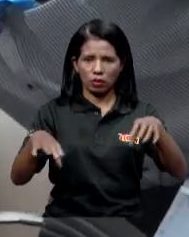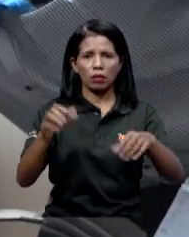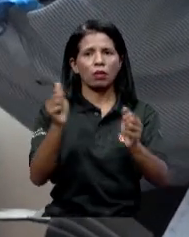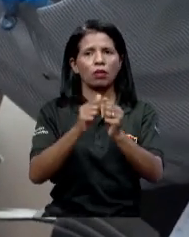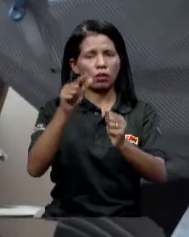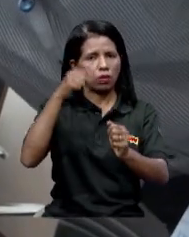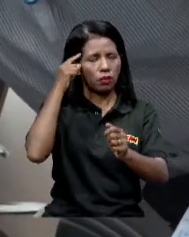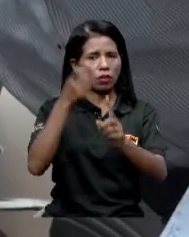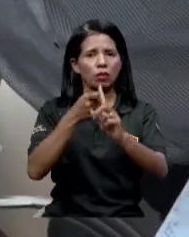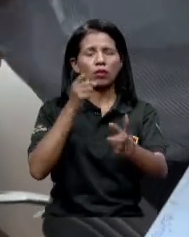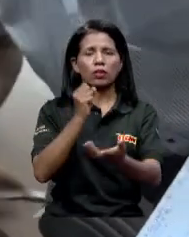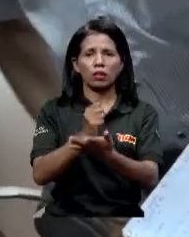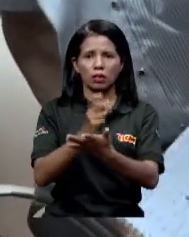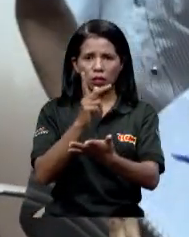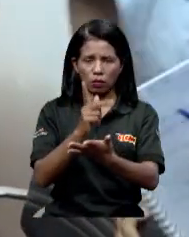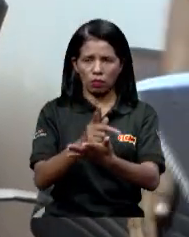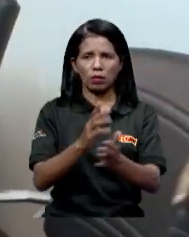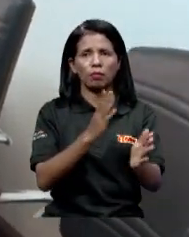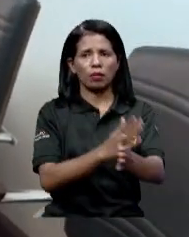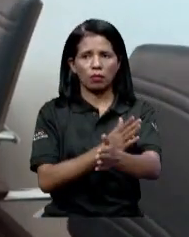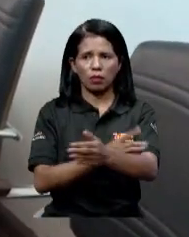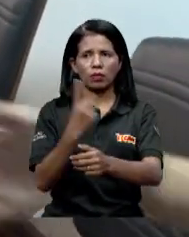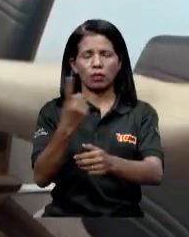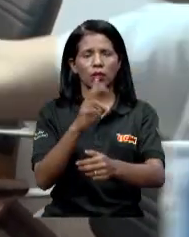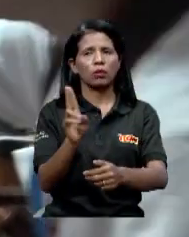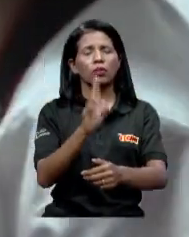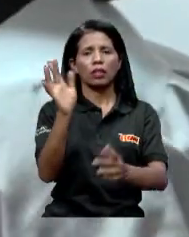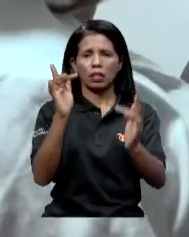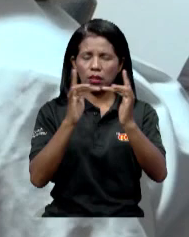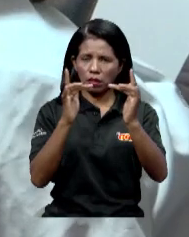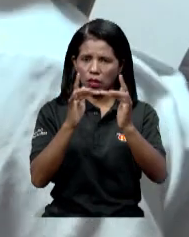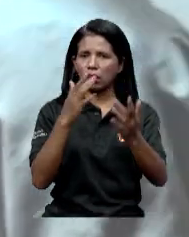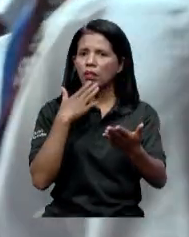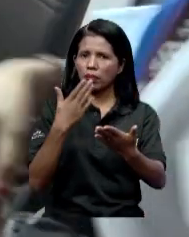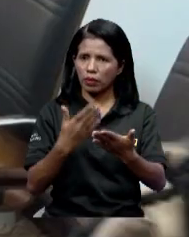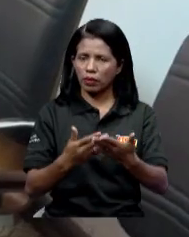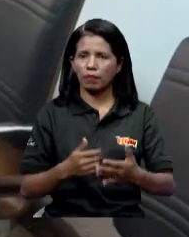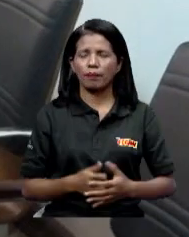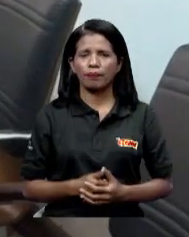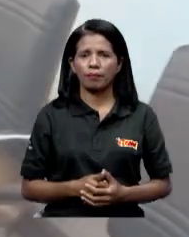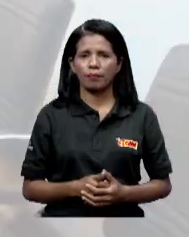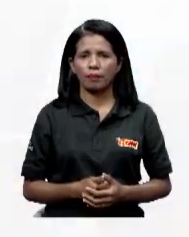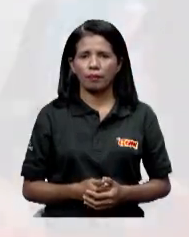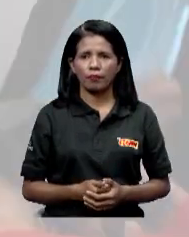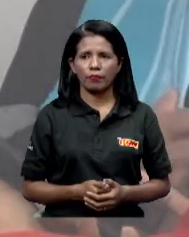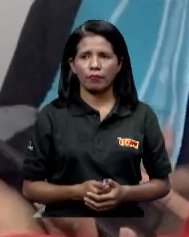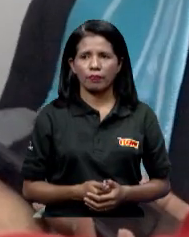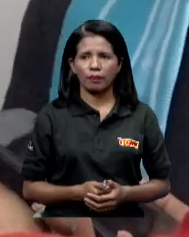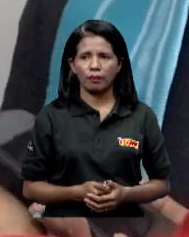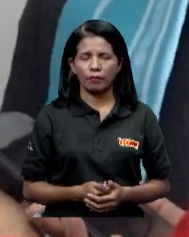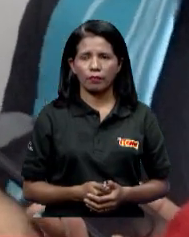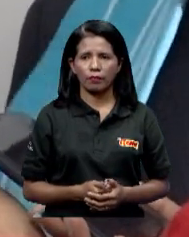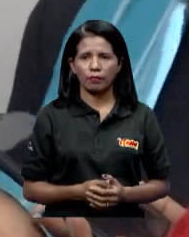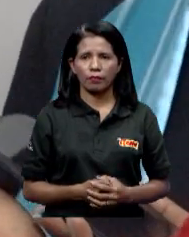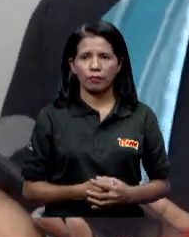governo e o CICOMS, onde promove na FATIN a utilização da internet na bem saudável. Today, I had the honor